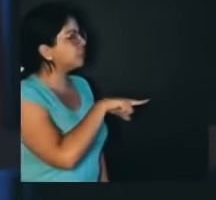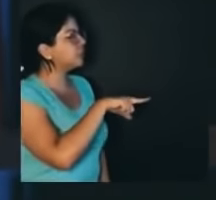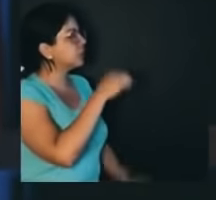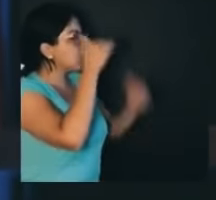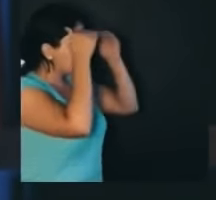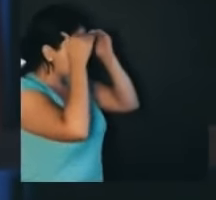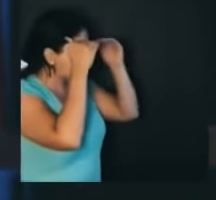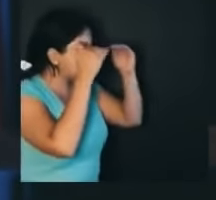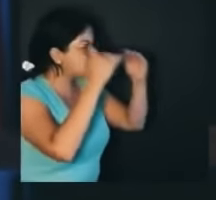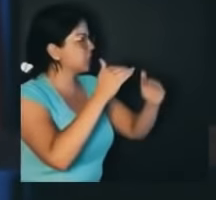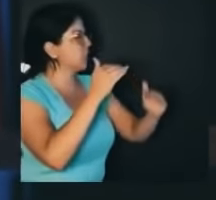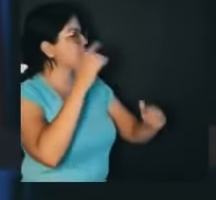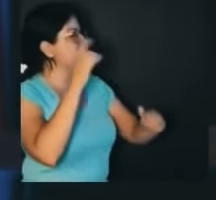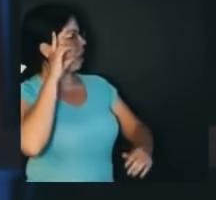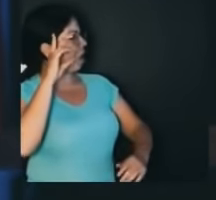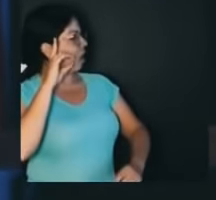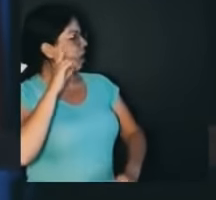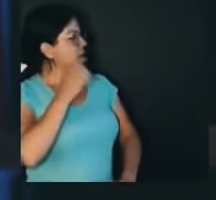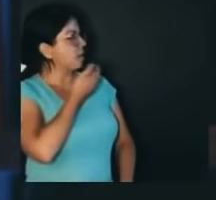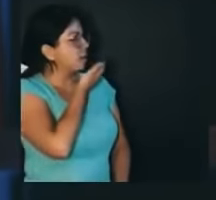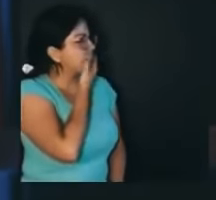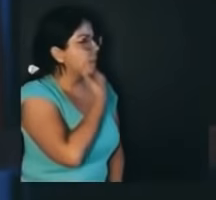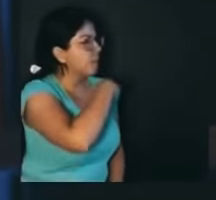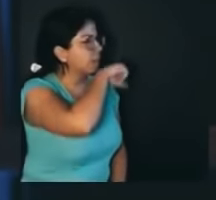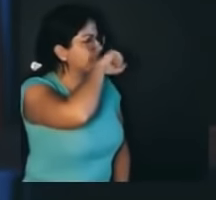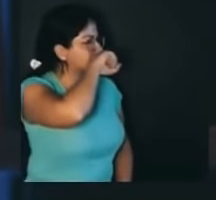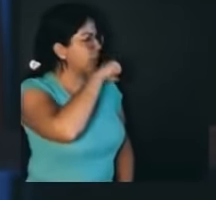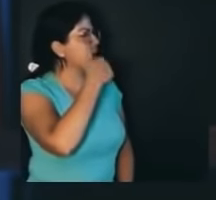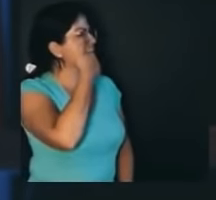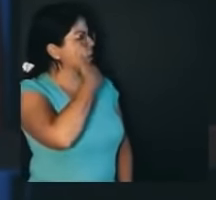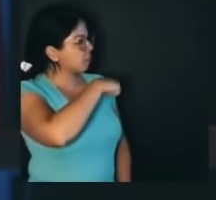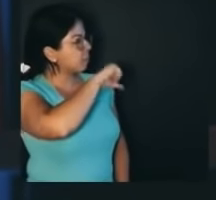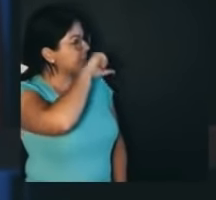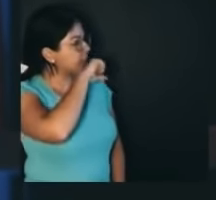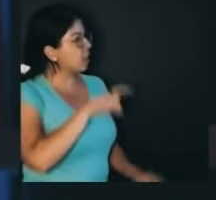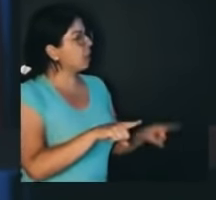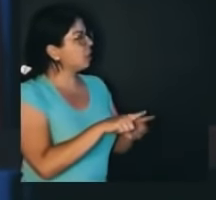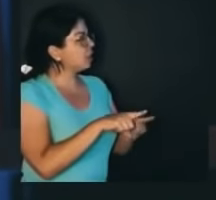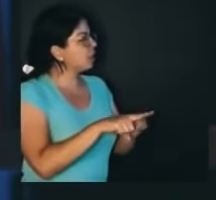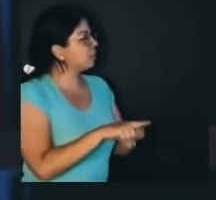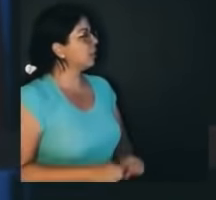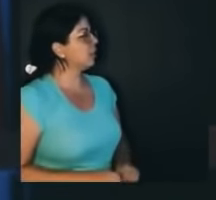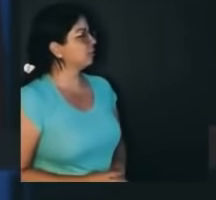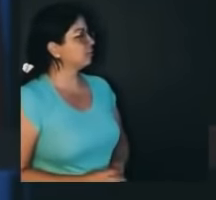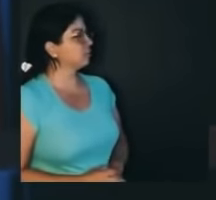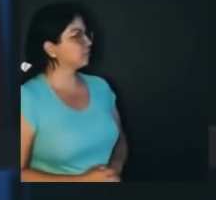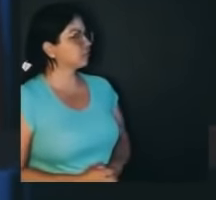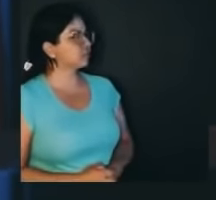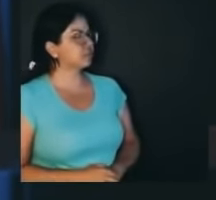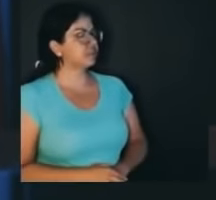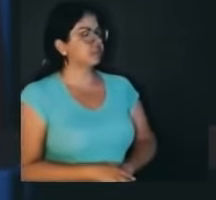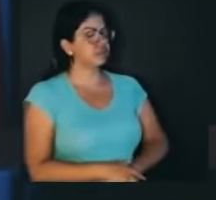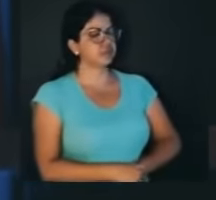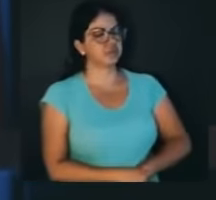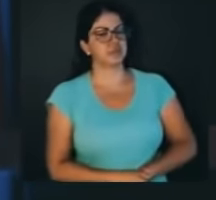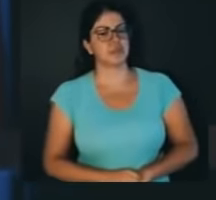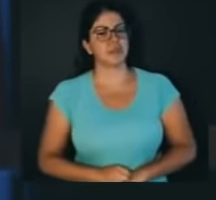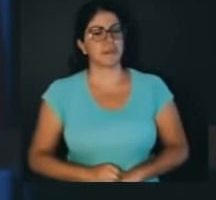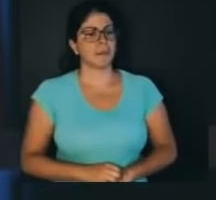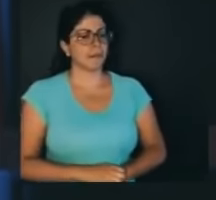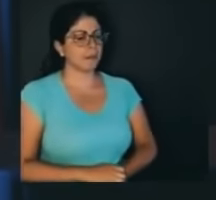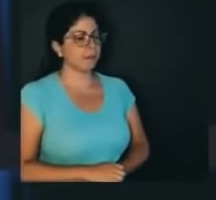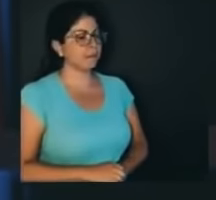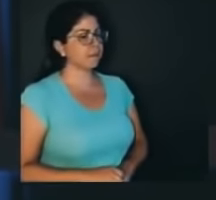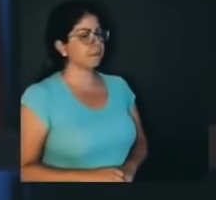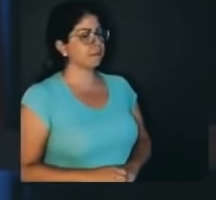sua mãe seja punido de morte. Mas vós dizeis: se alguém descer a seu pai ou a sua mãe e